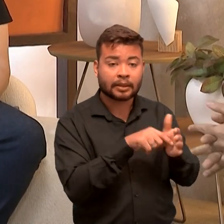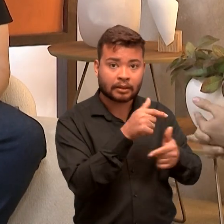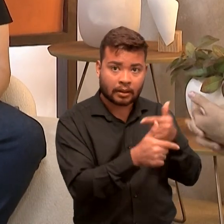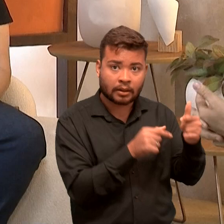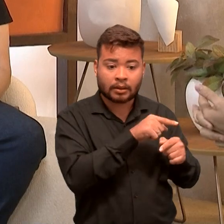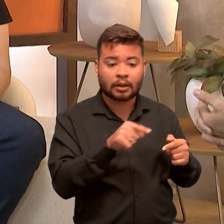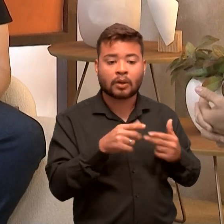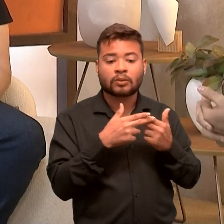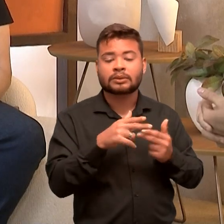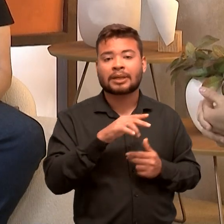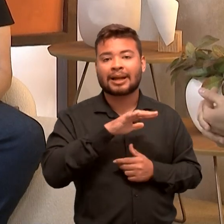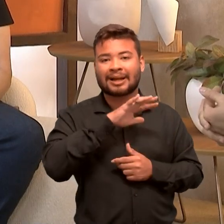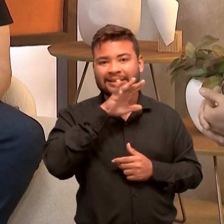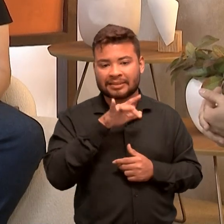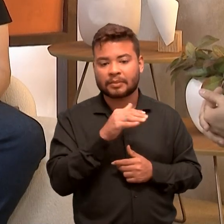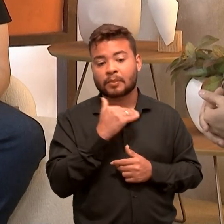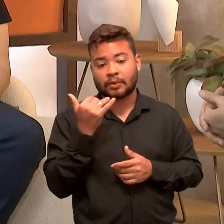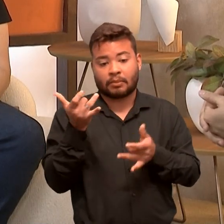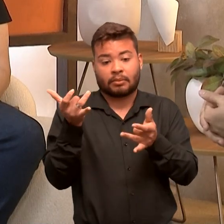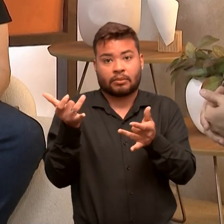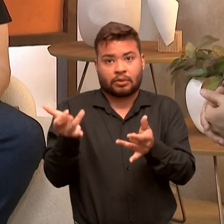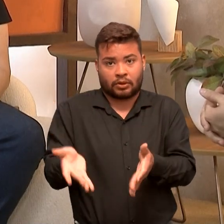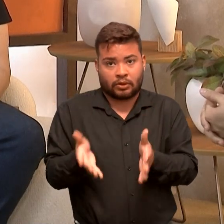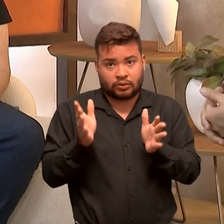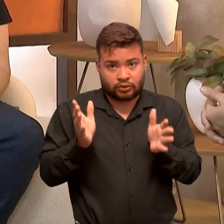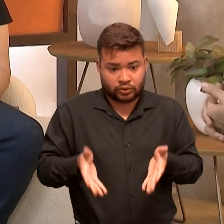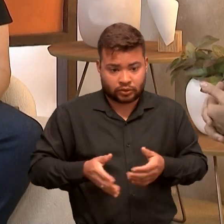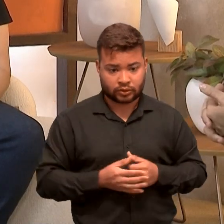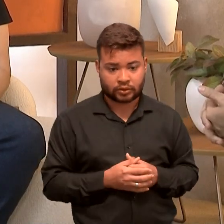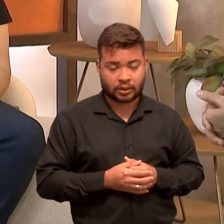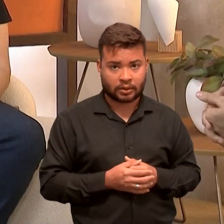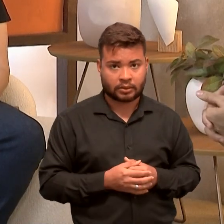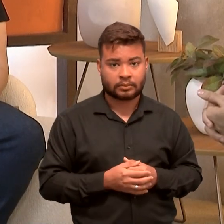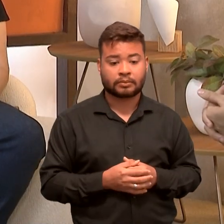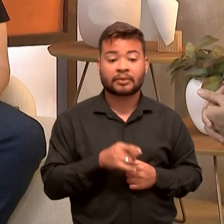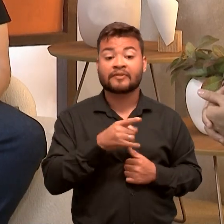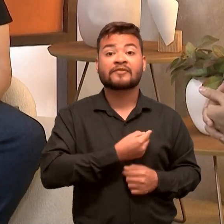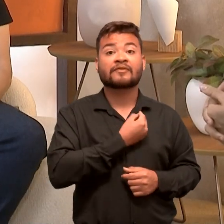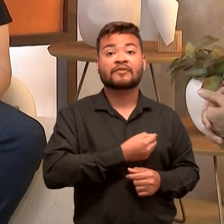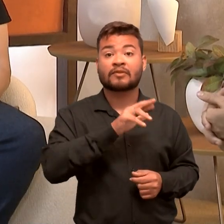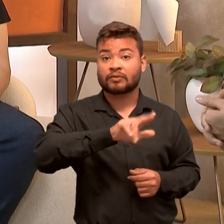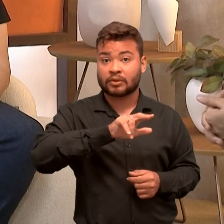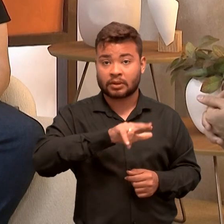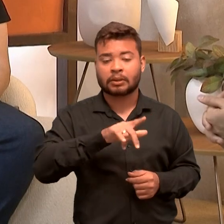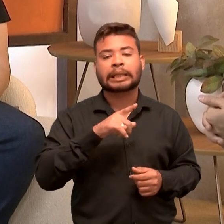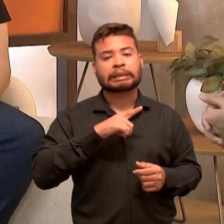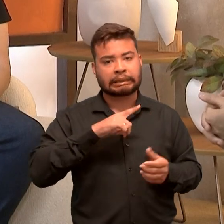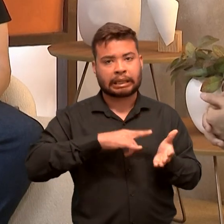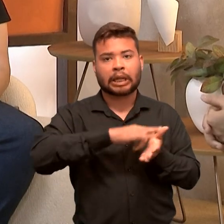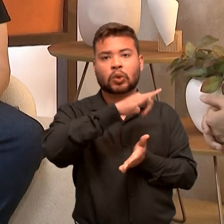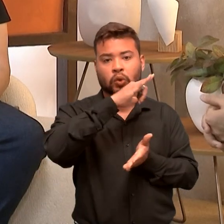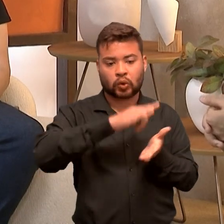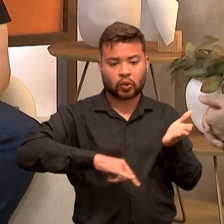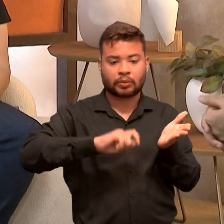de carcaça de animal e que não há necessidade da SEUA, ainda assim há um termo, a SEUA